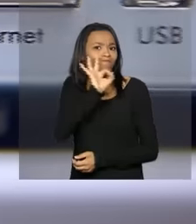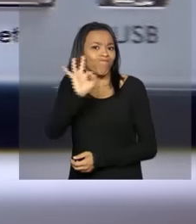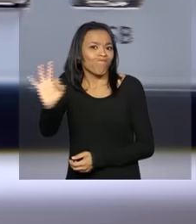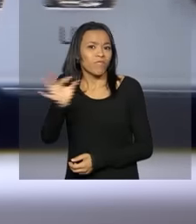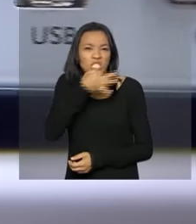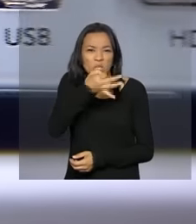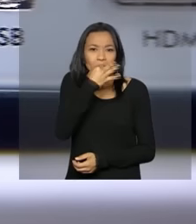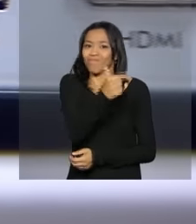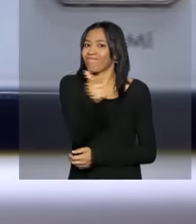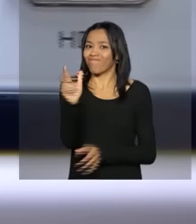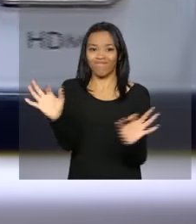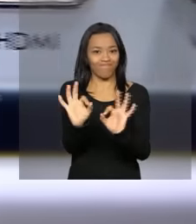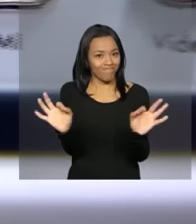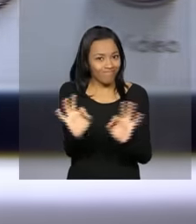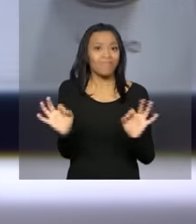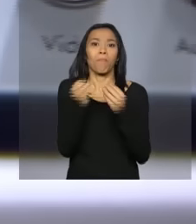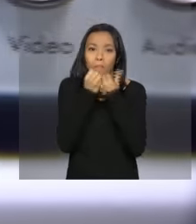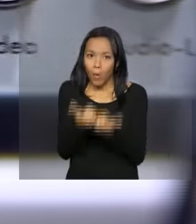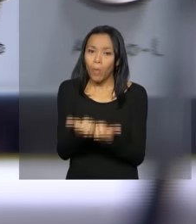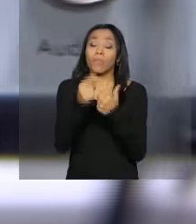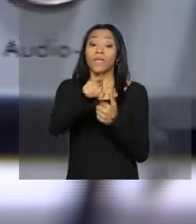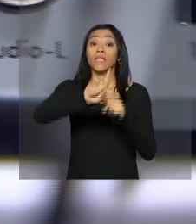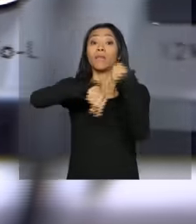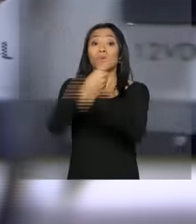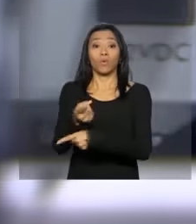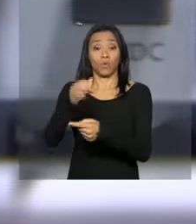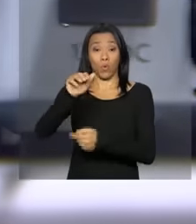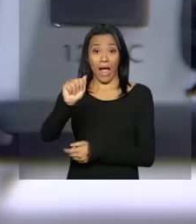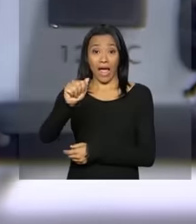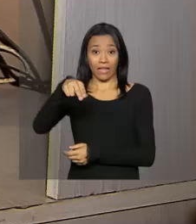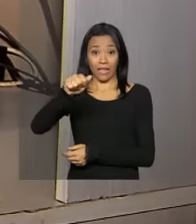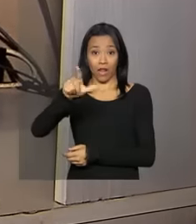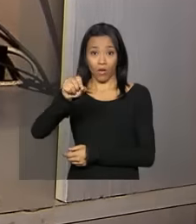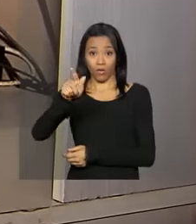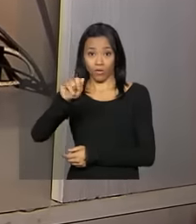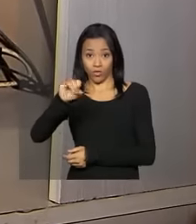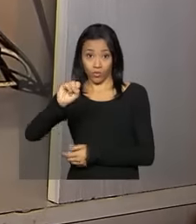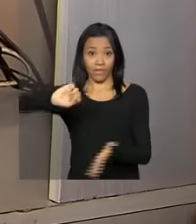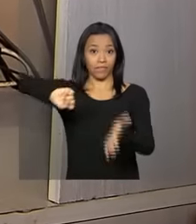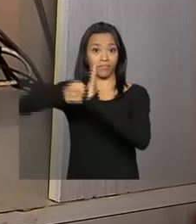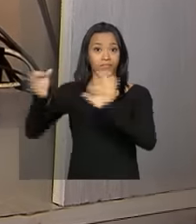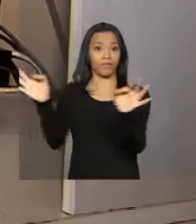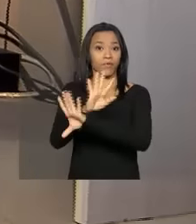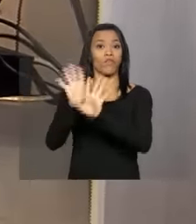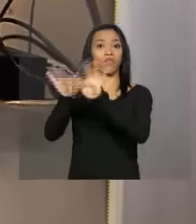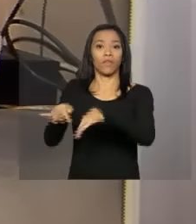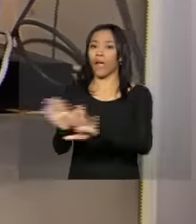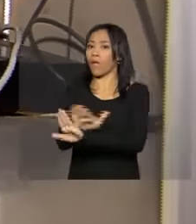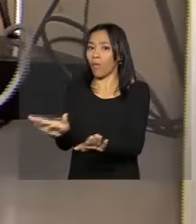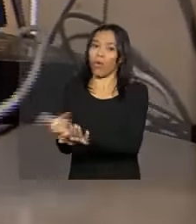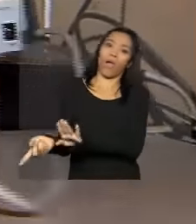e até 2018 o sinal analógico será desligado em todo o Brasil Quem é beneficiário do programa Bolsa